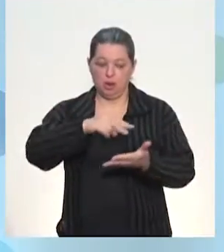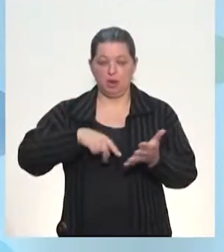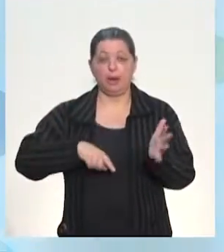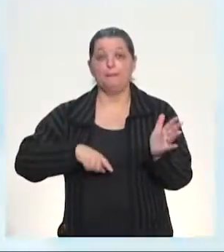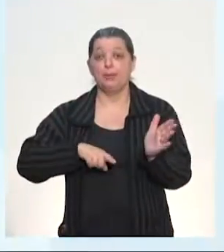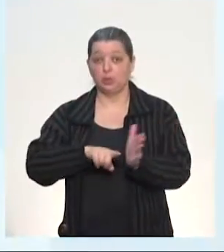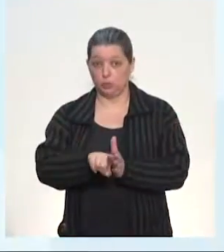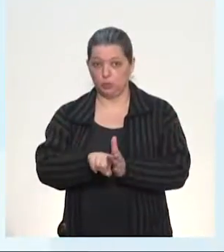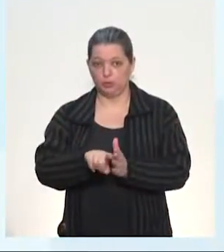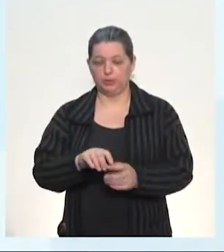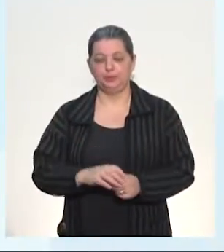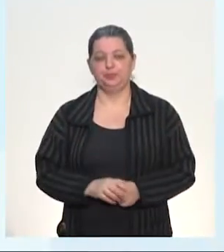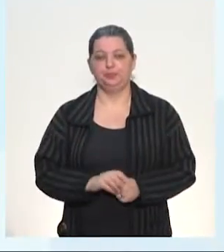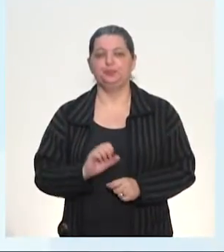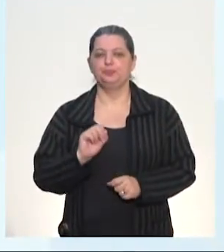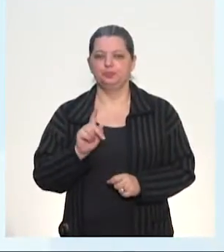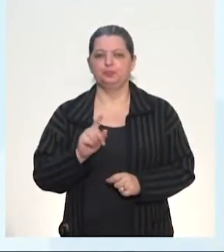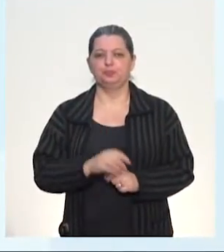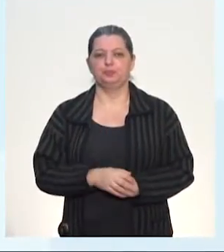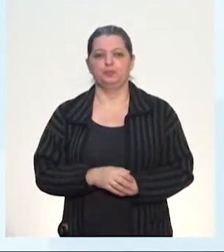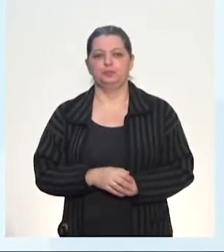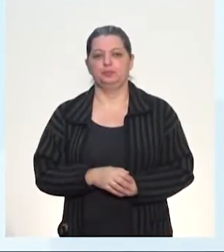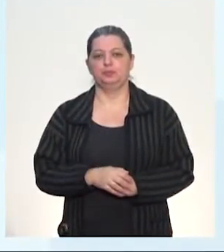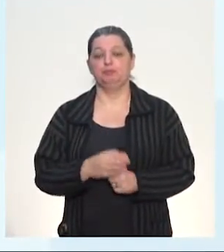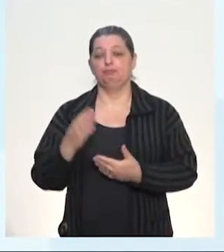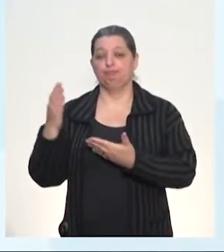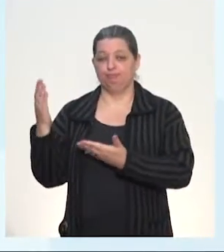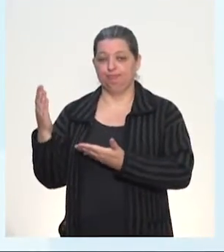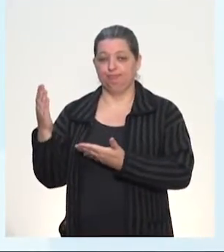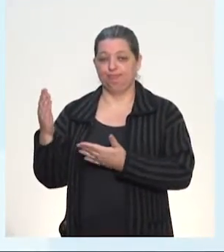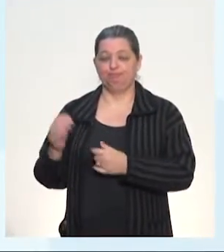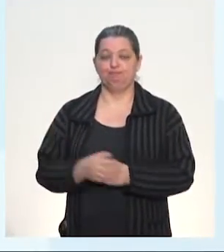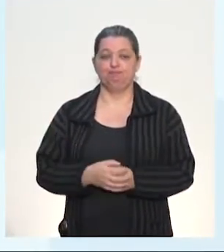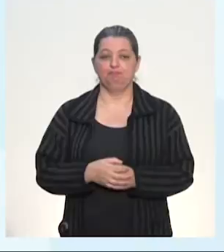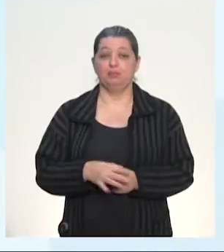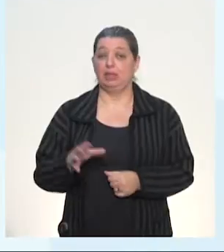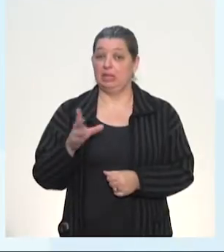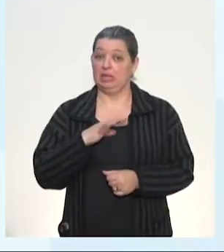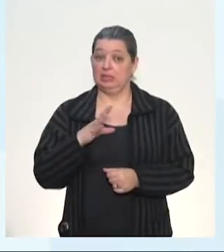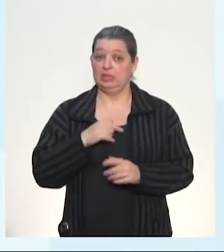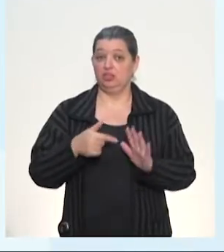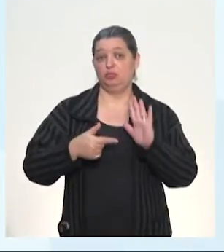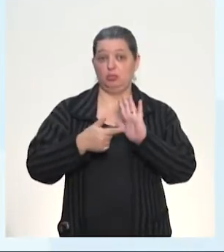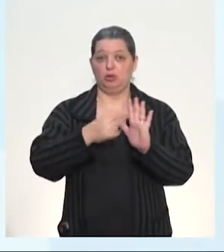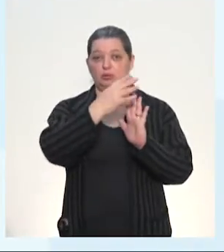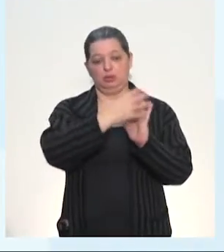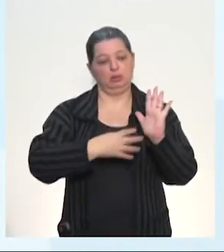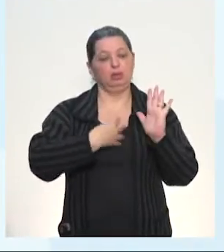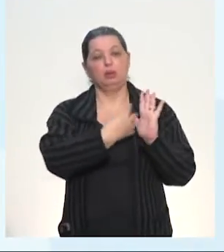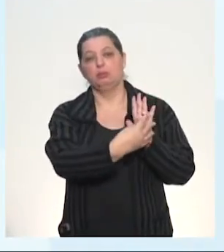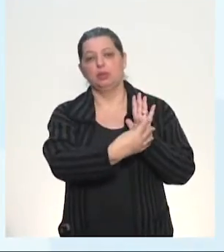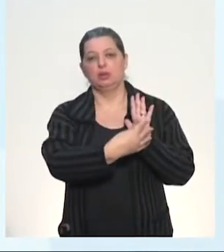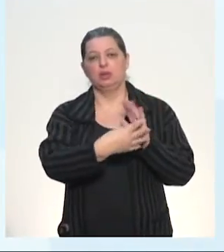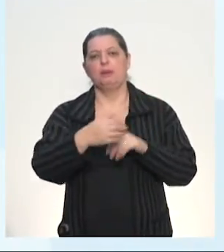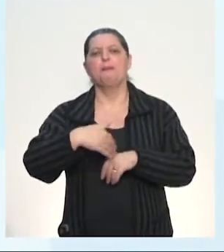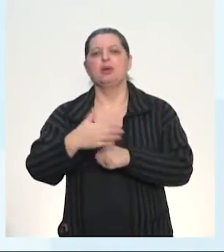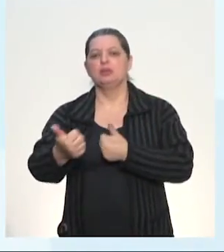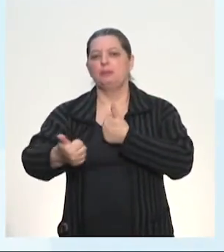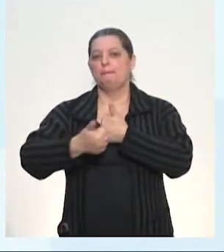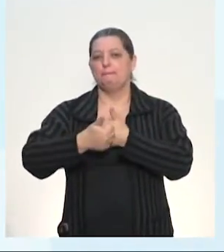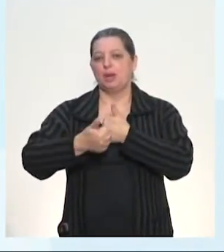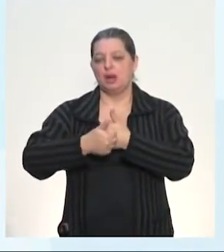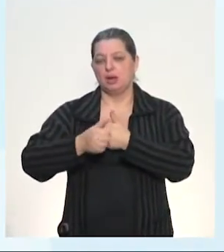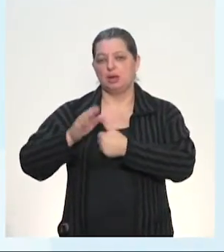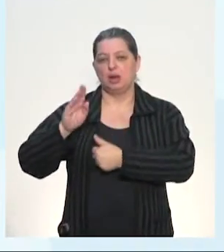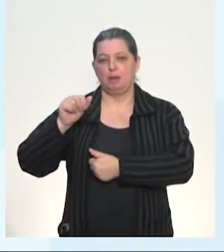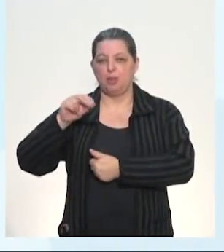lá? Questão na tela. Das cidades que aparecem nesta tabela, a mais próxima de Bauru